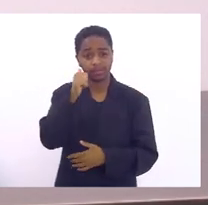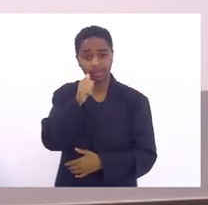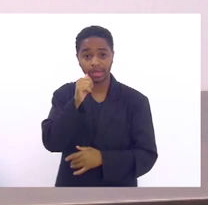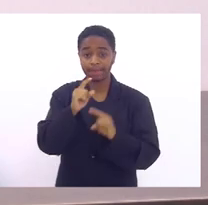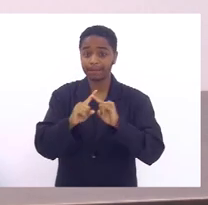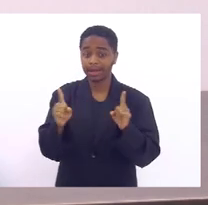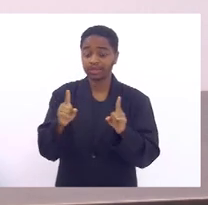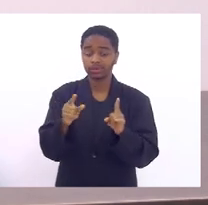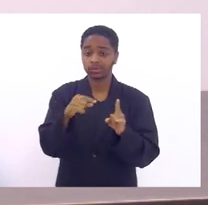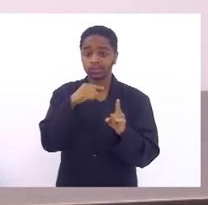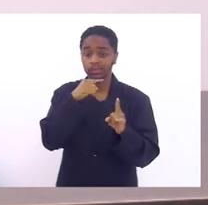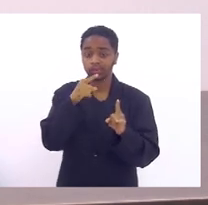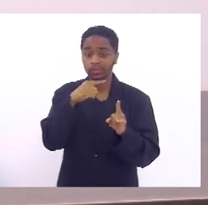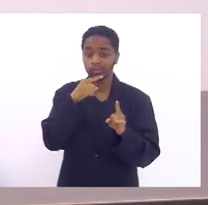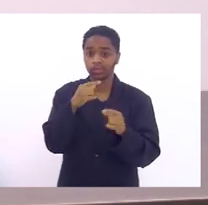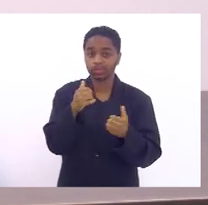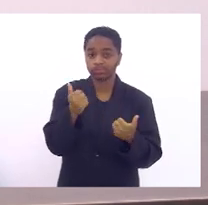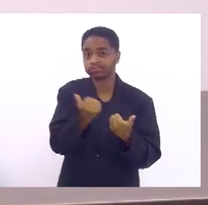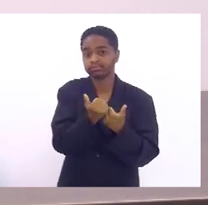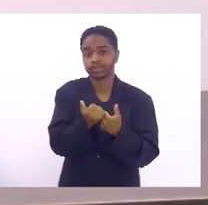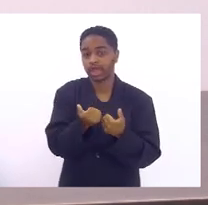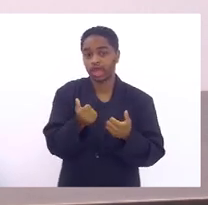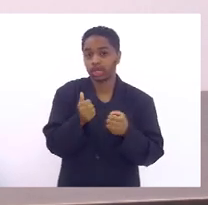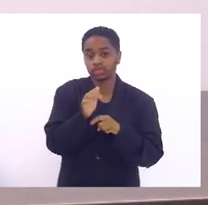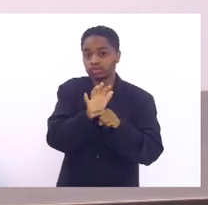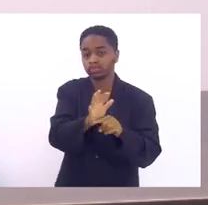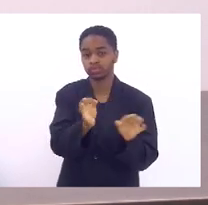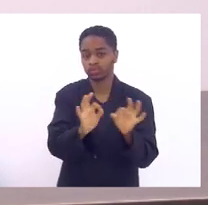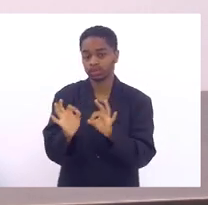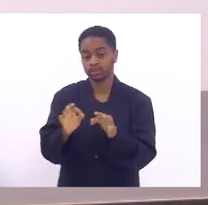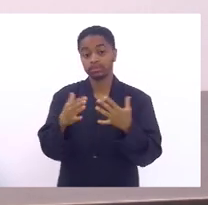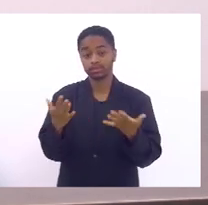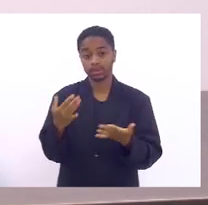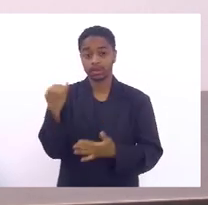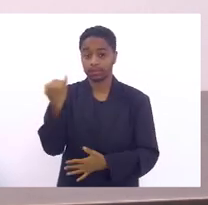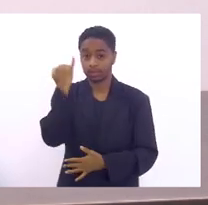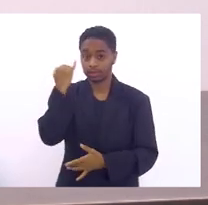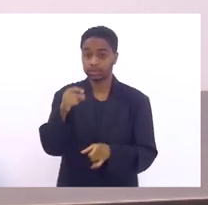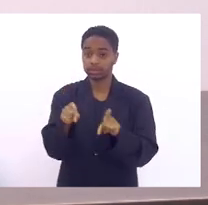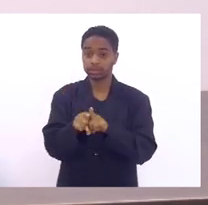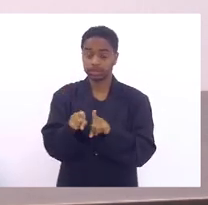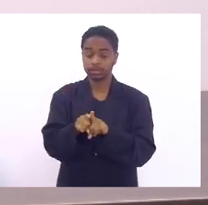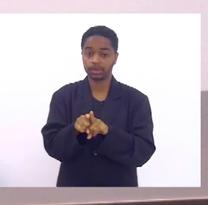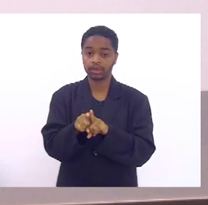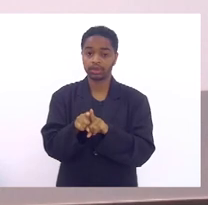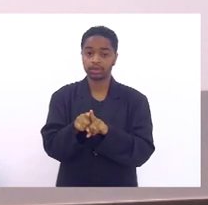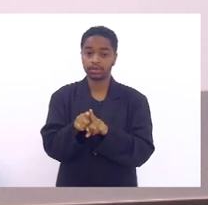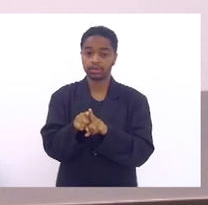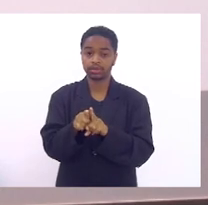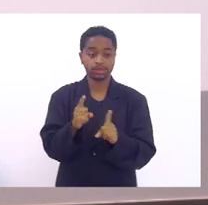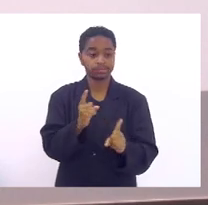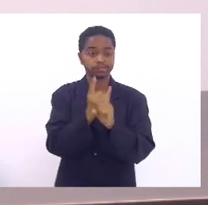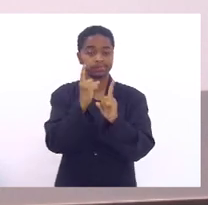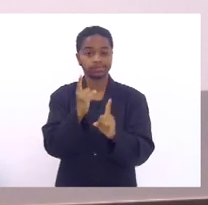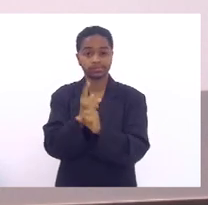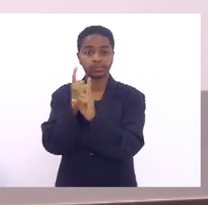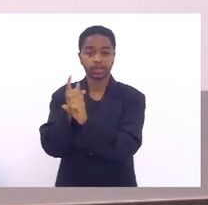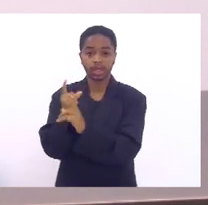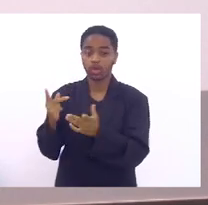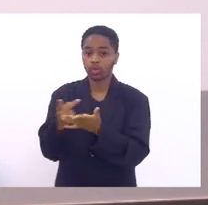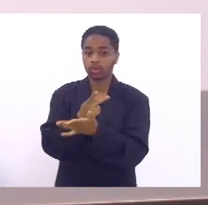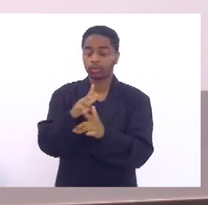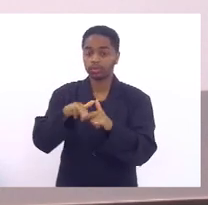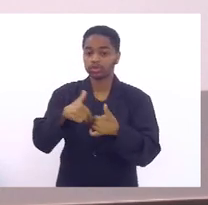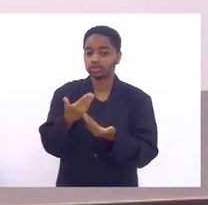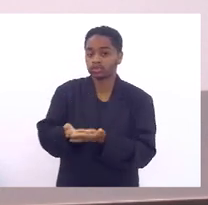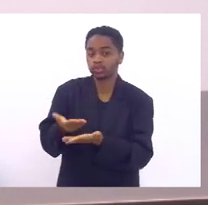pavimentação de caminho né então assim isso é muito importante e essa detecção vem eh desses estudos e desse levantamento